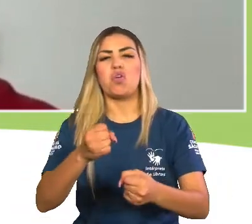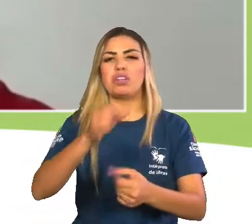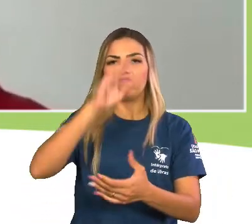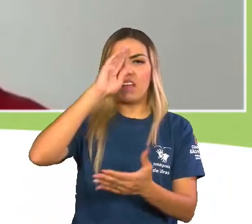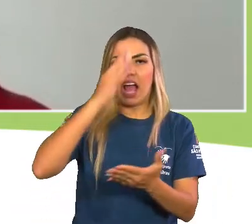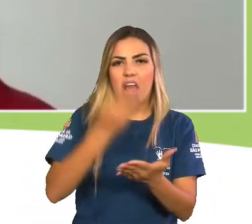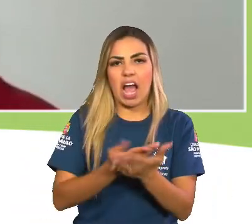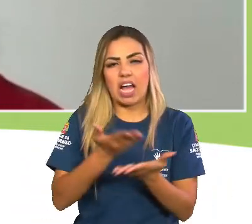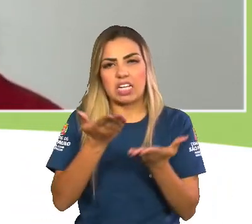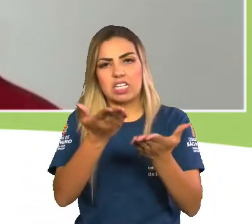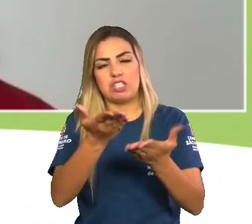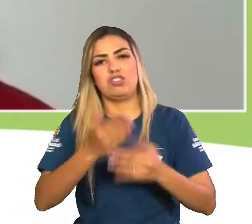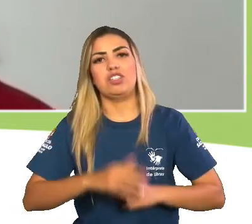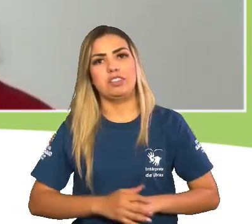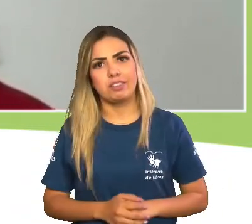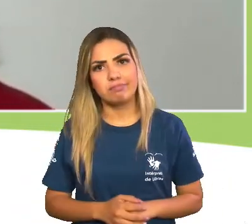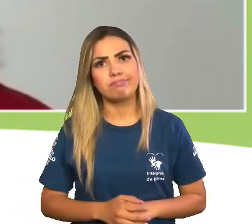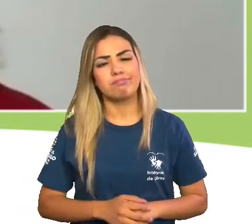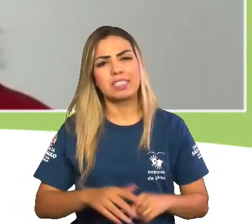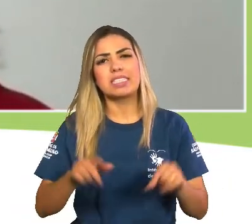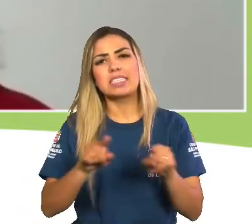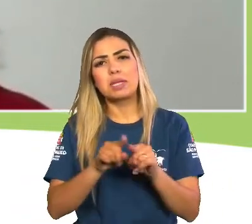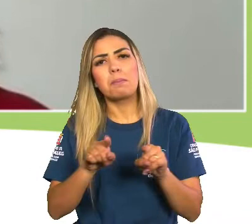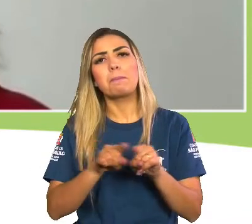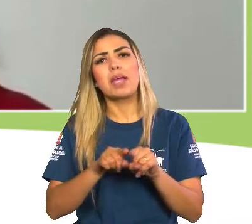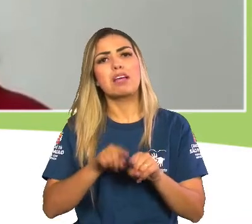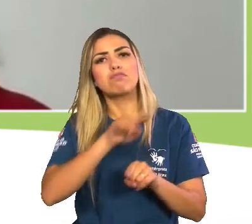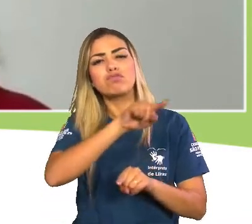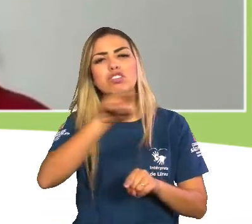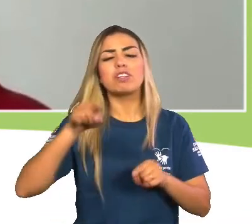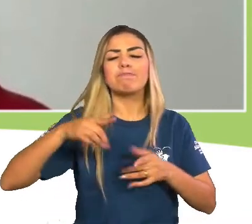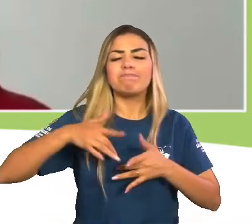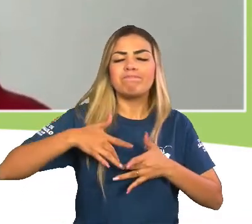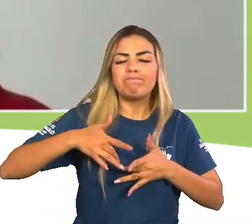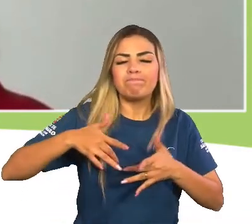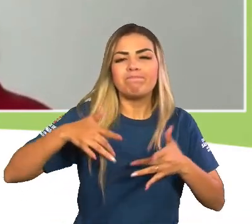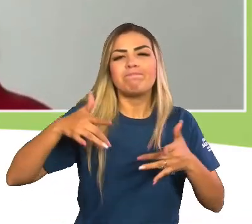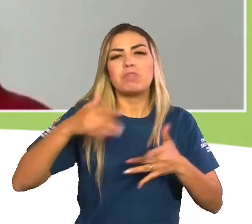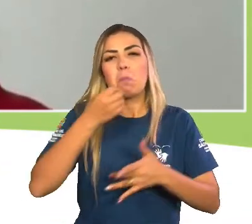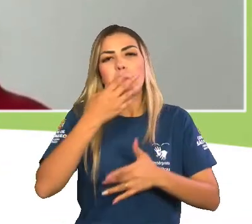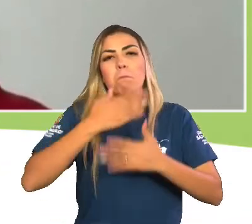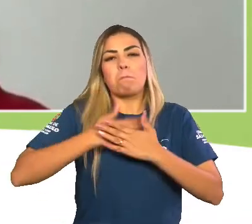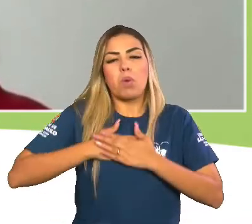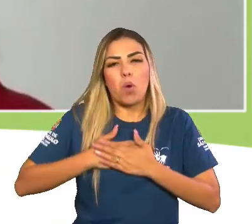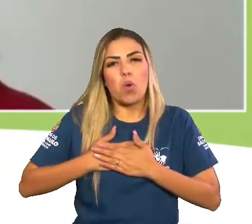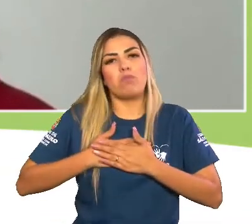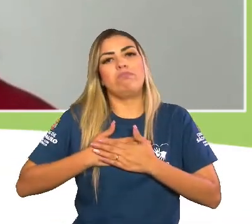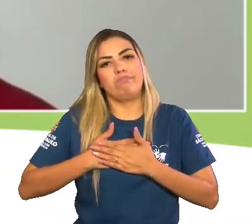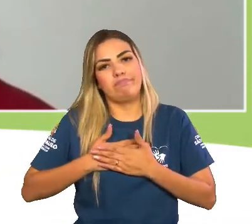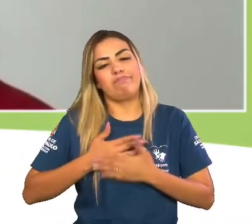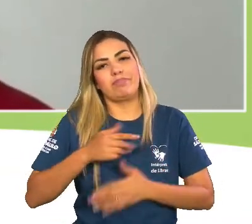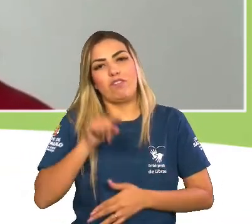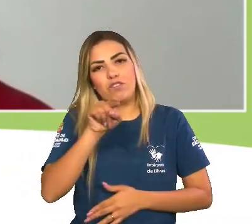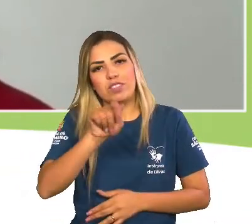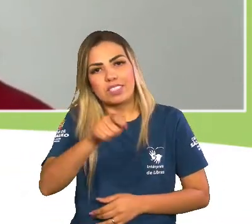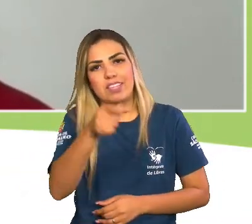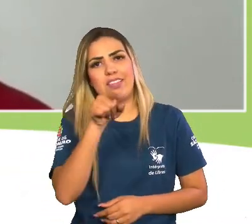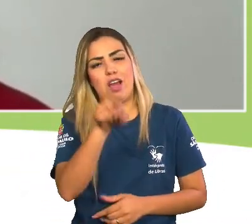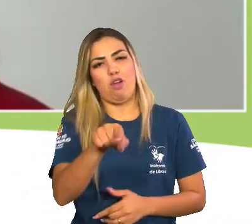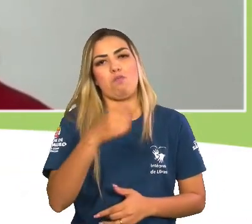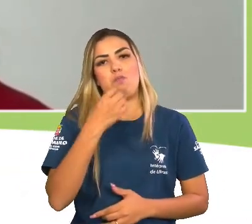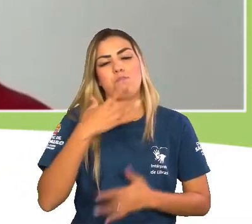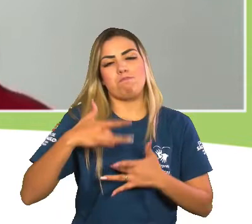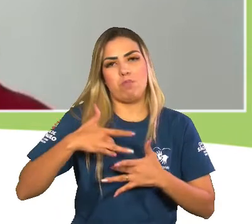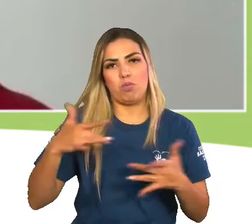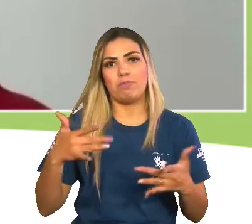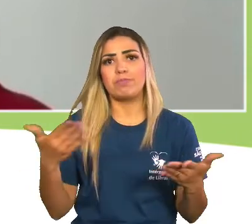credibilidade e pela sua proteção, generosidade e bondade conosco. E eu estou